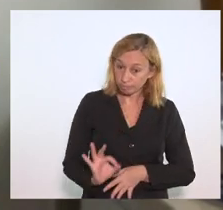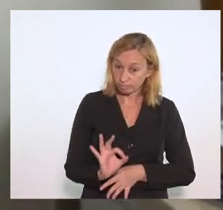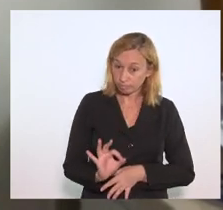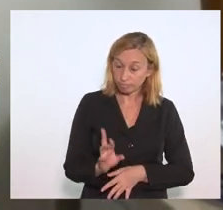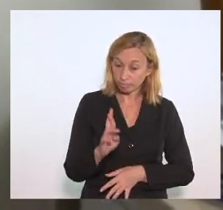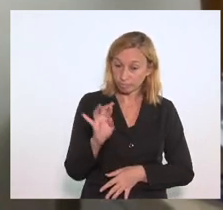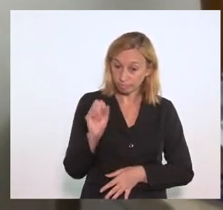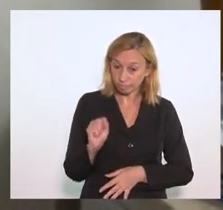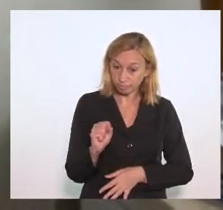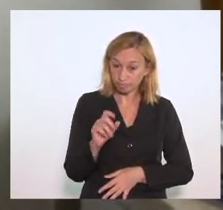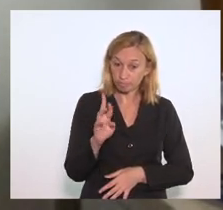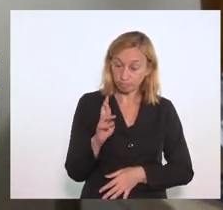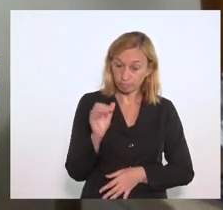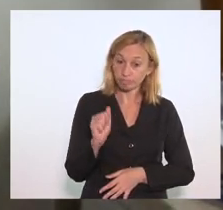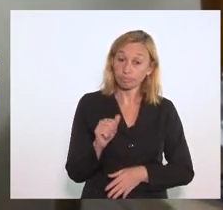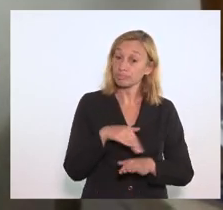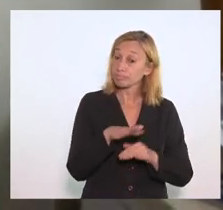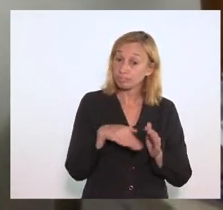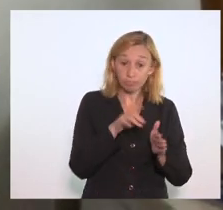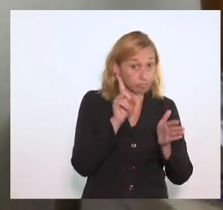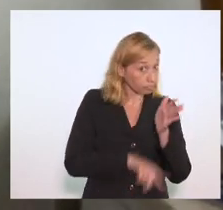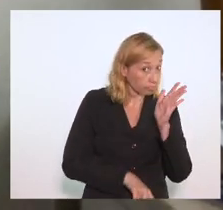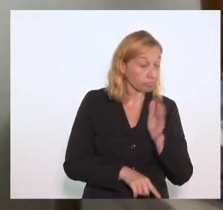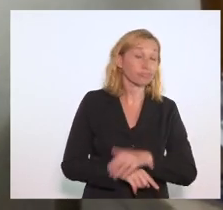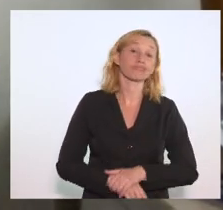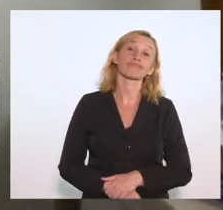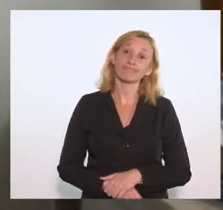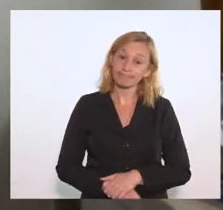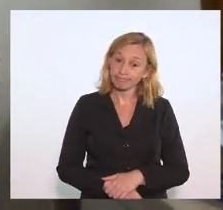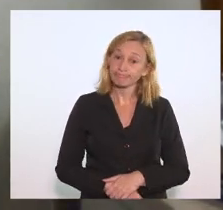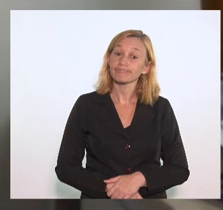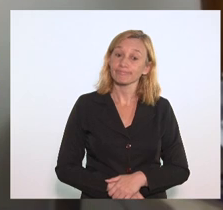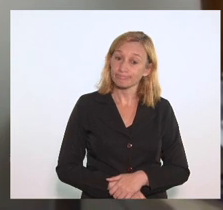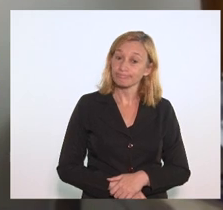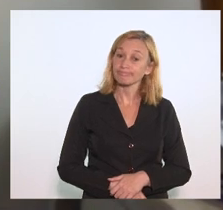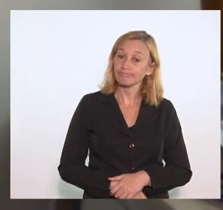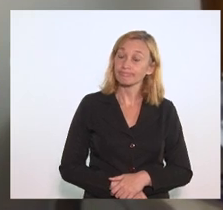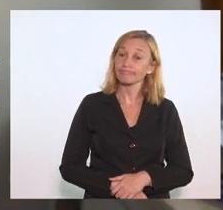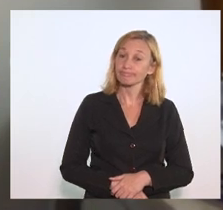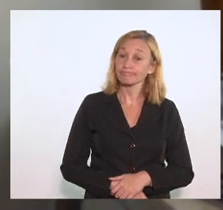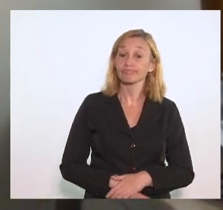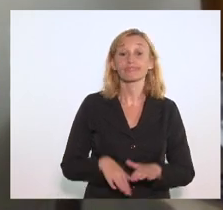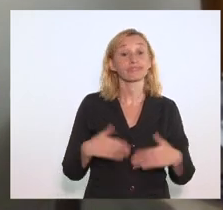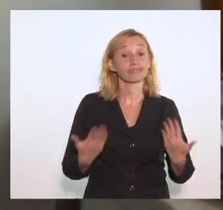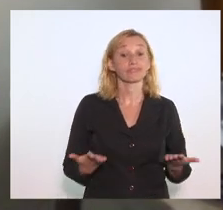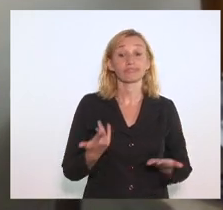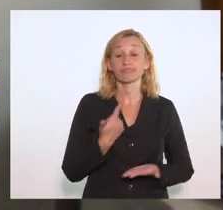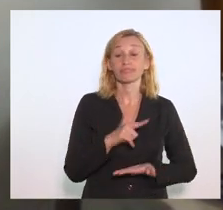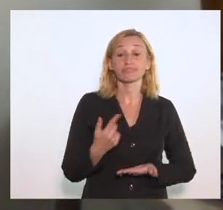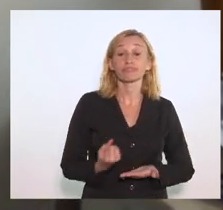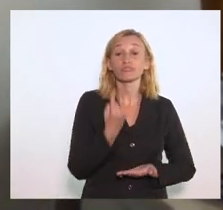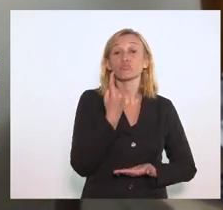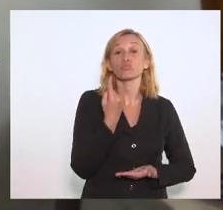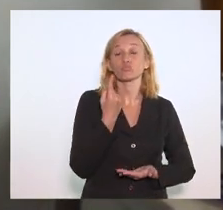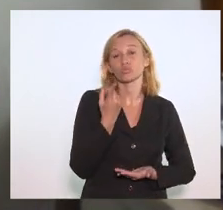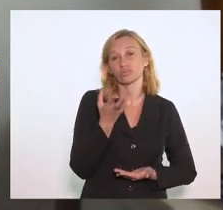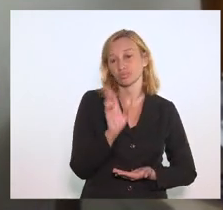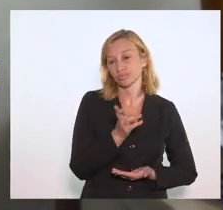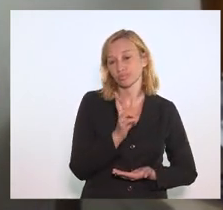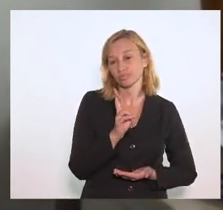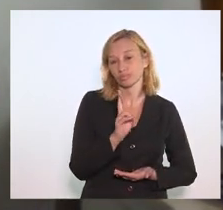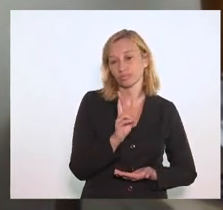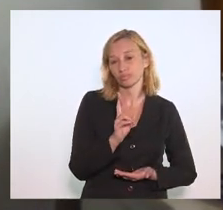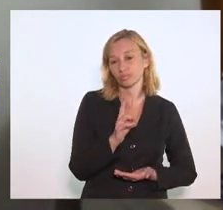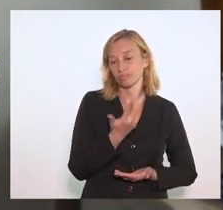bruta, é toda abatida da participação especial. Então, não tem um real que não